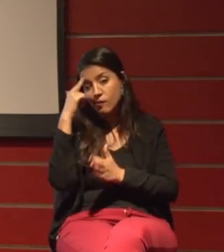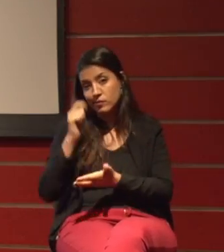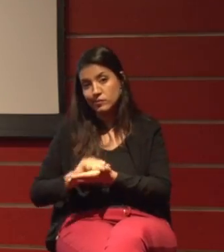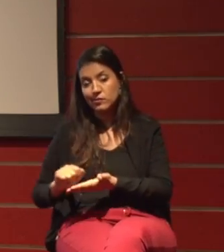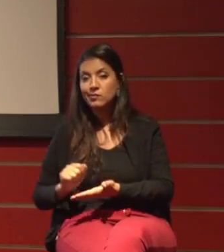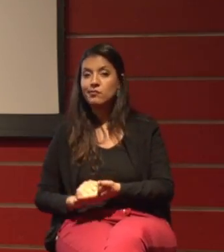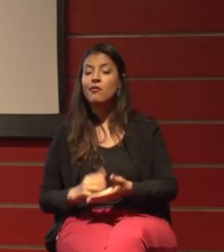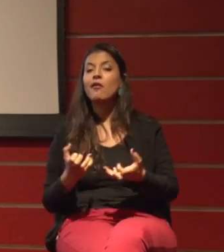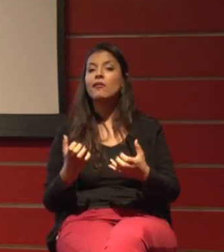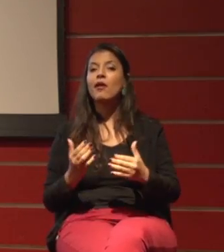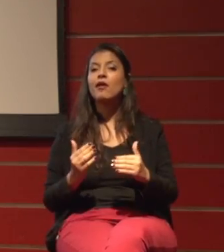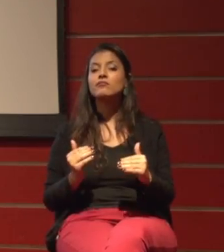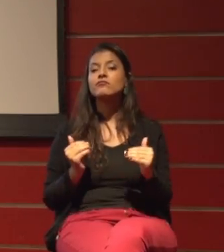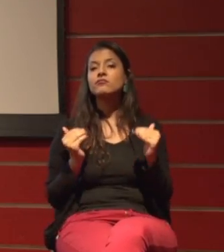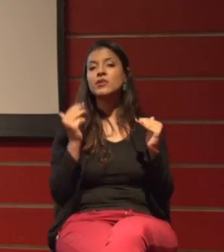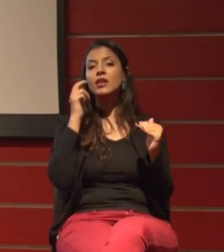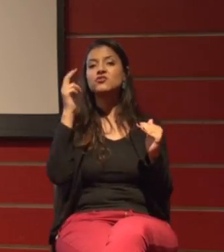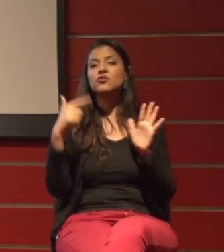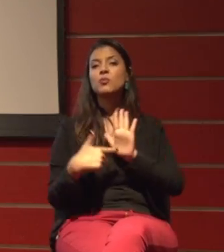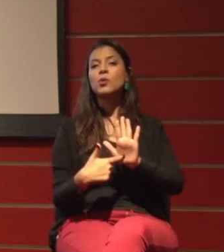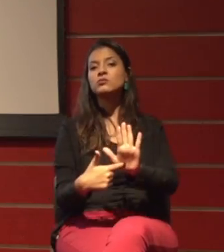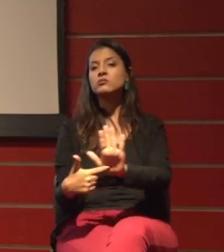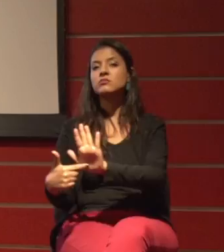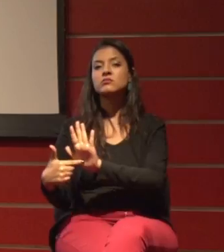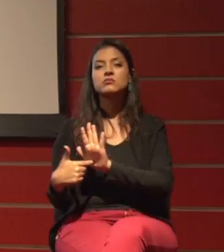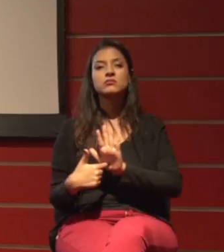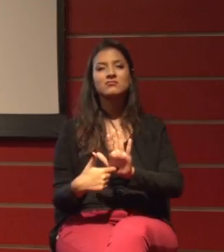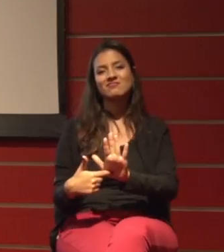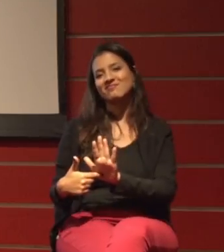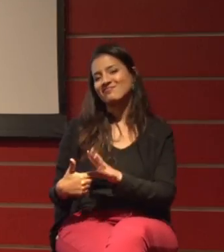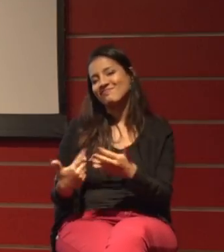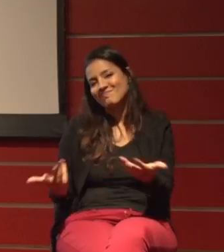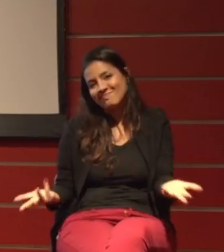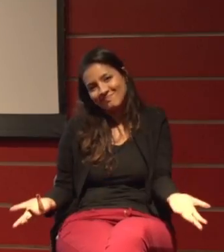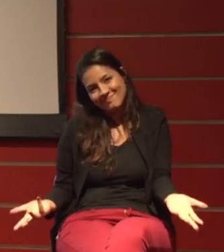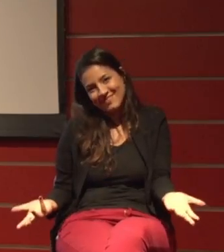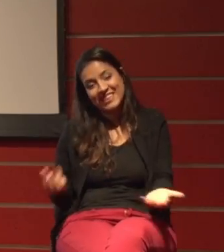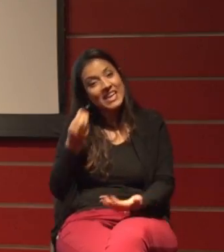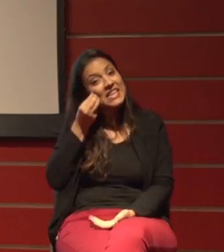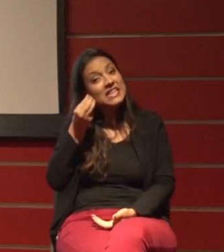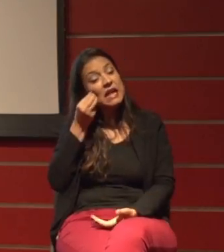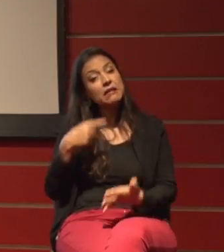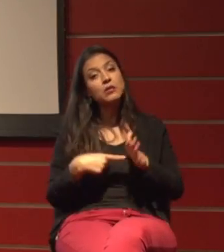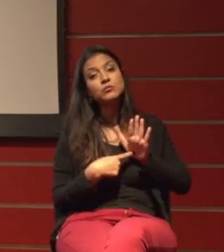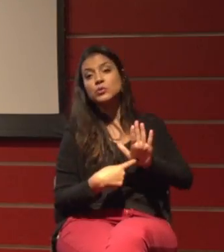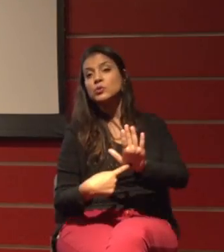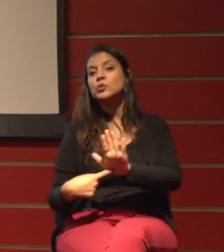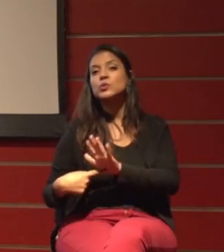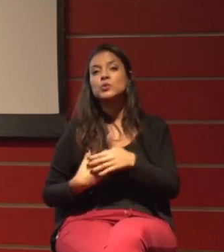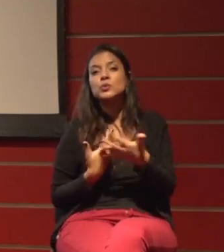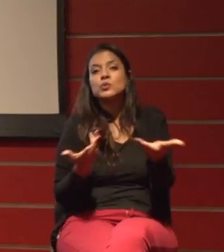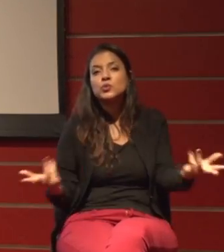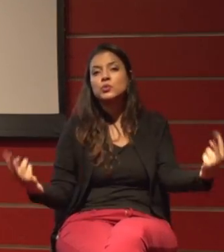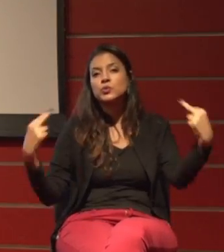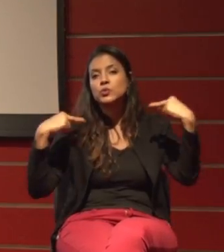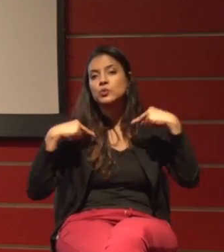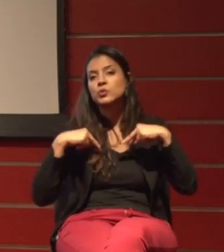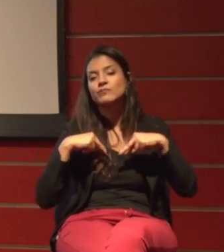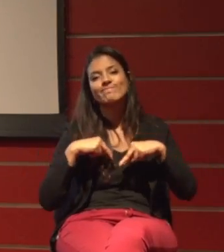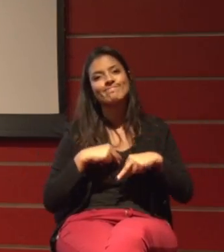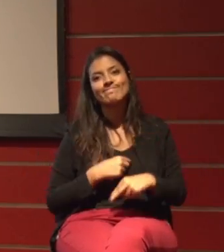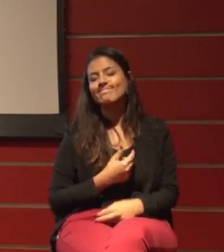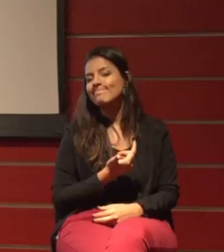se mostrar quão inteligente ele é né e e e ao tentar mostrar quão inteligente ele é ele não deixa